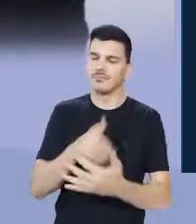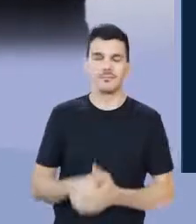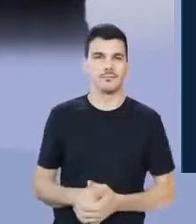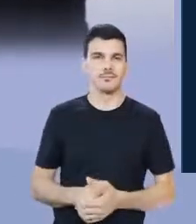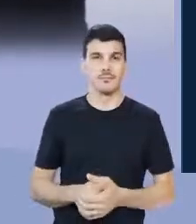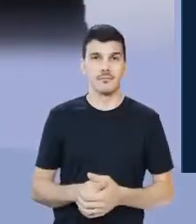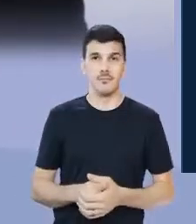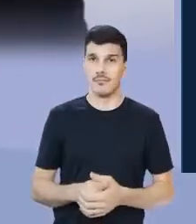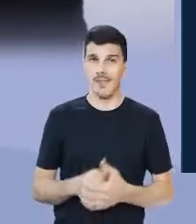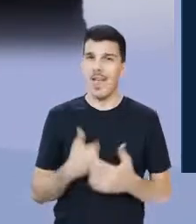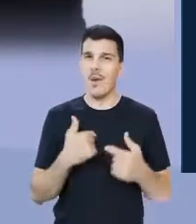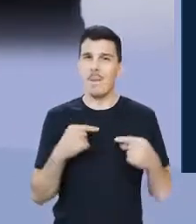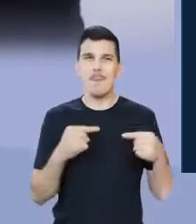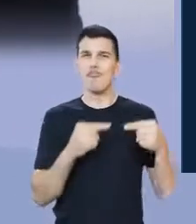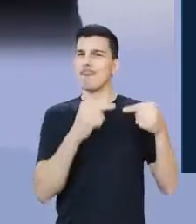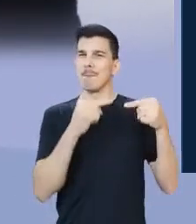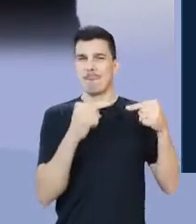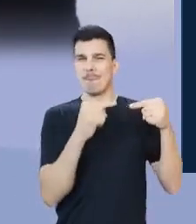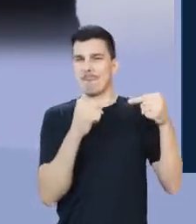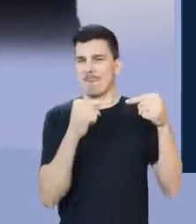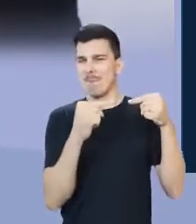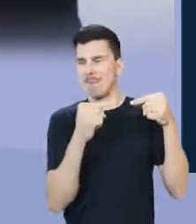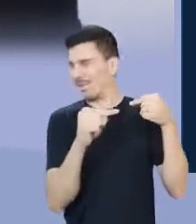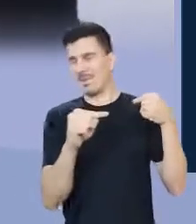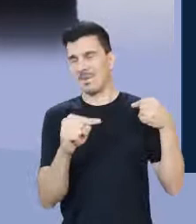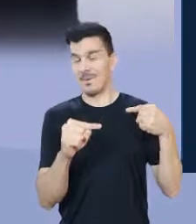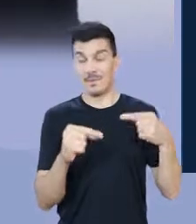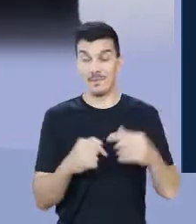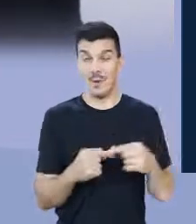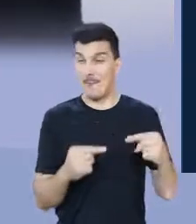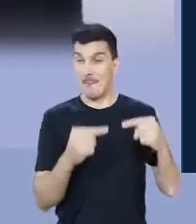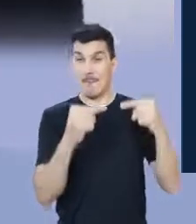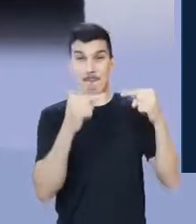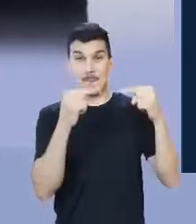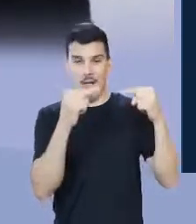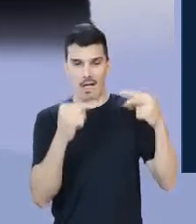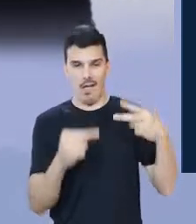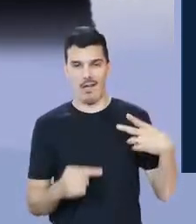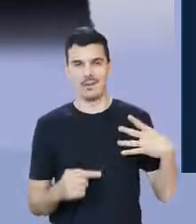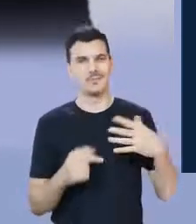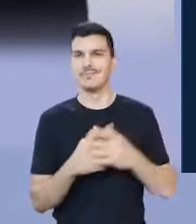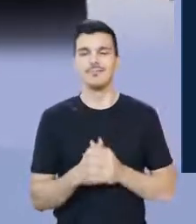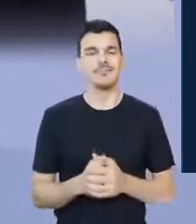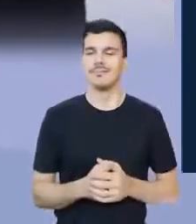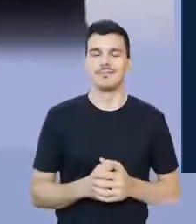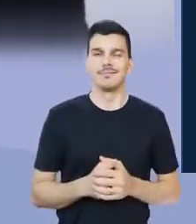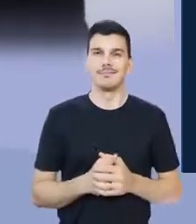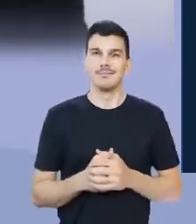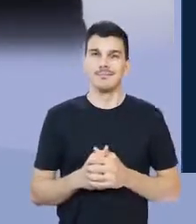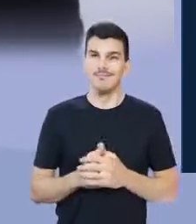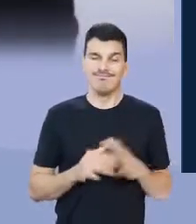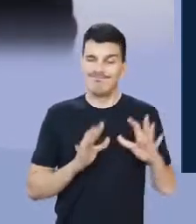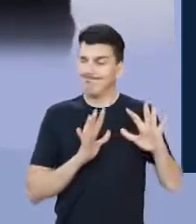passado. Ele não se encaixa em nenhum modelo, em nenhuma escola.